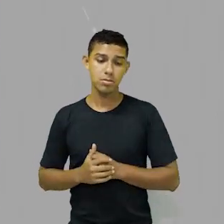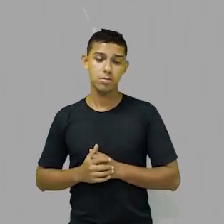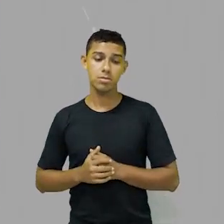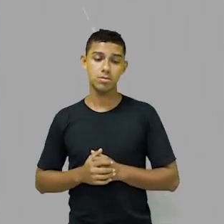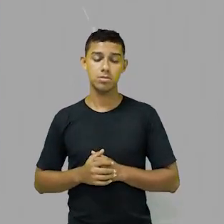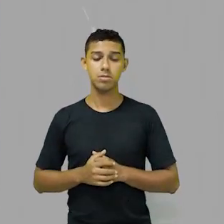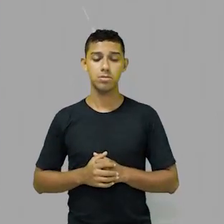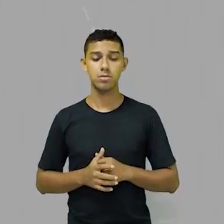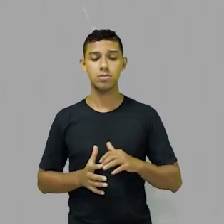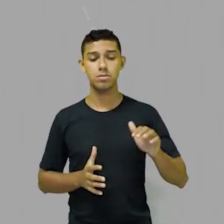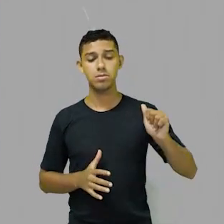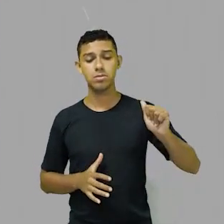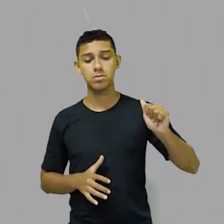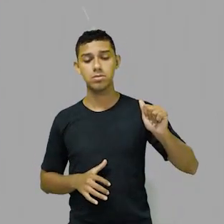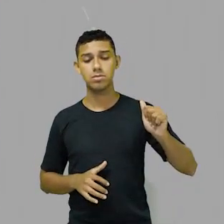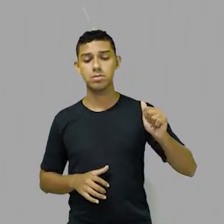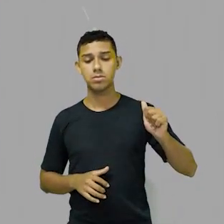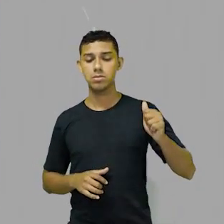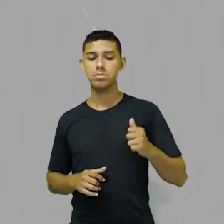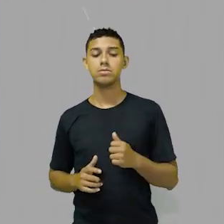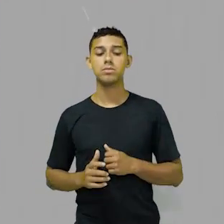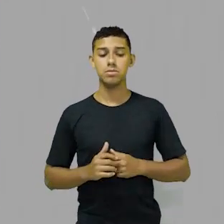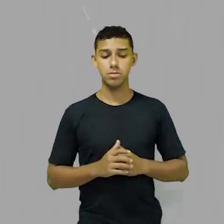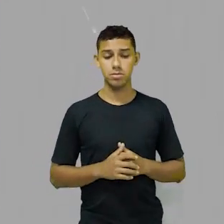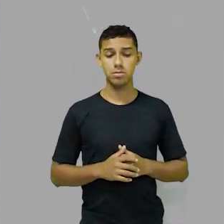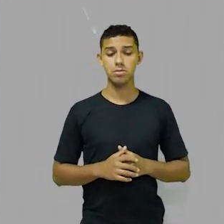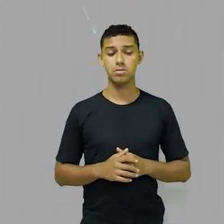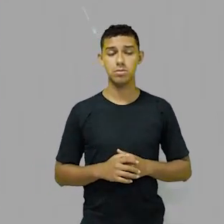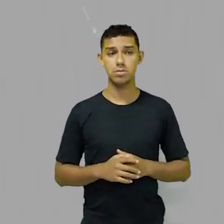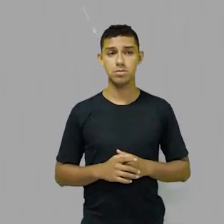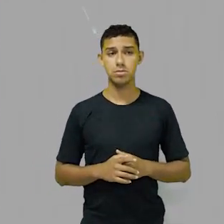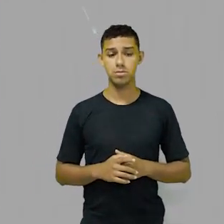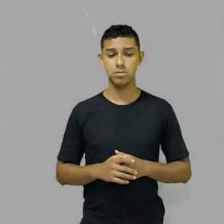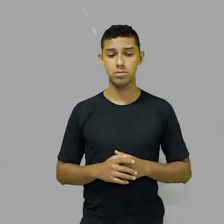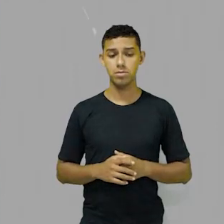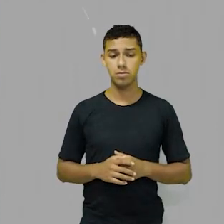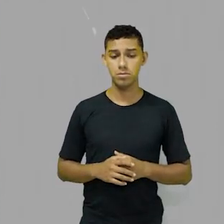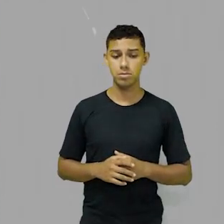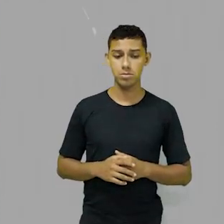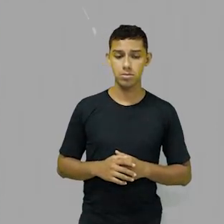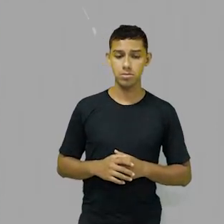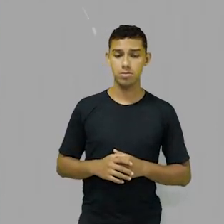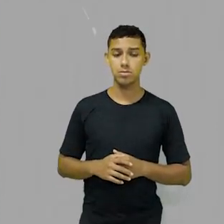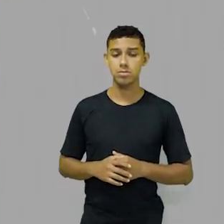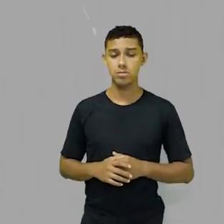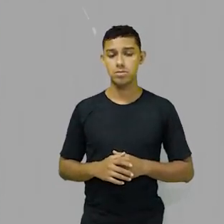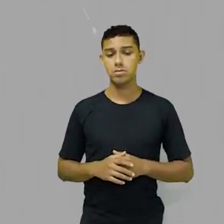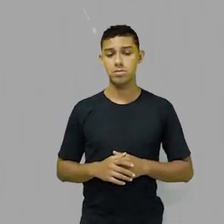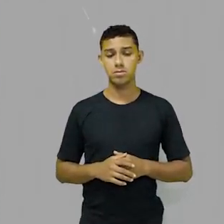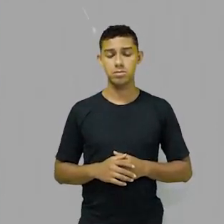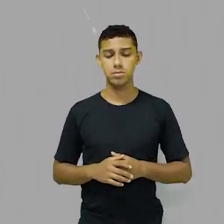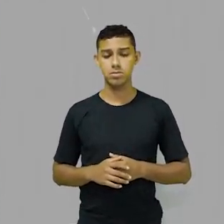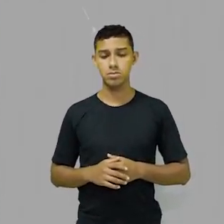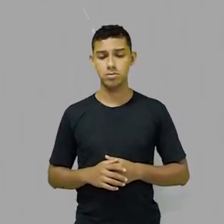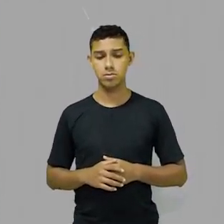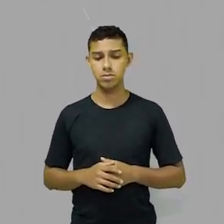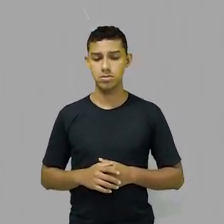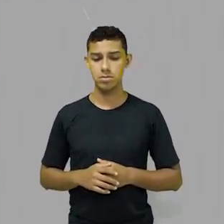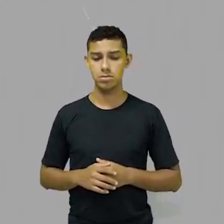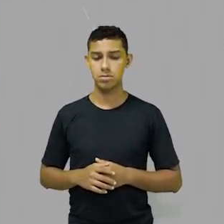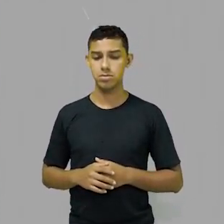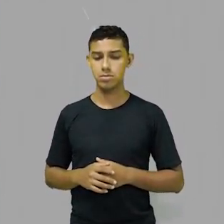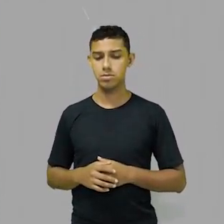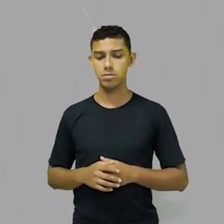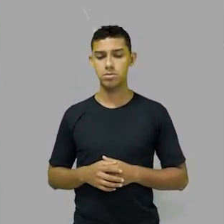aqui. Letra A, no DNA nós encontramos desoxirribose, ok, timina, ok, citosina,